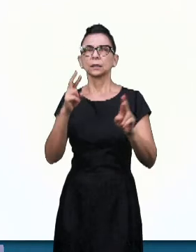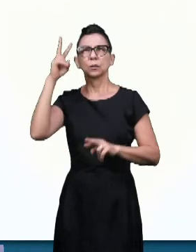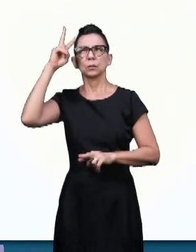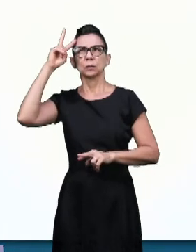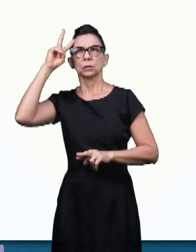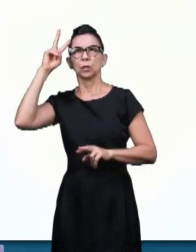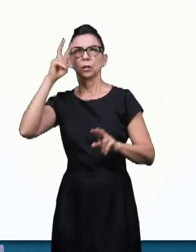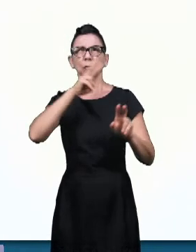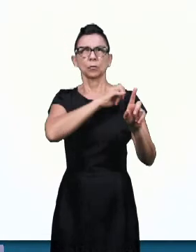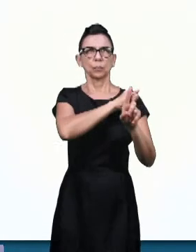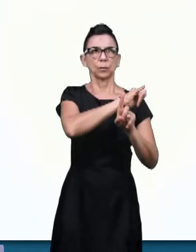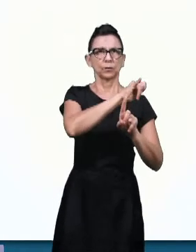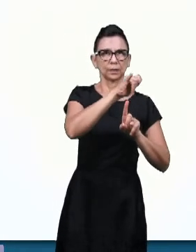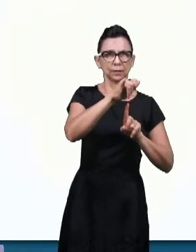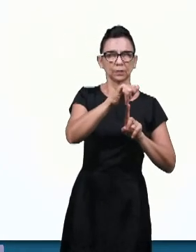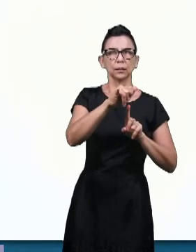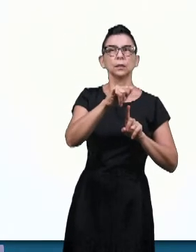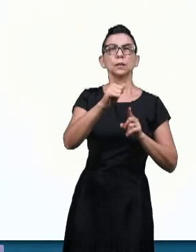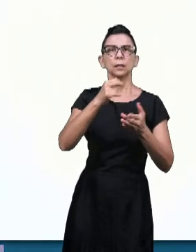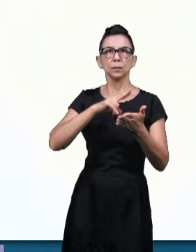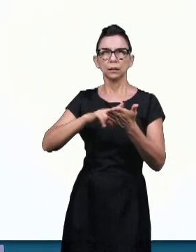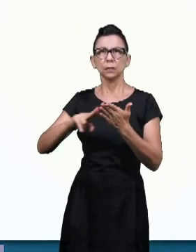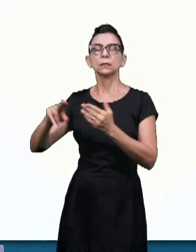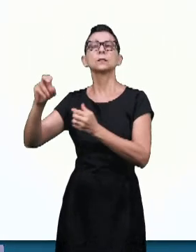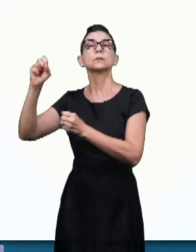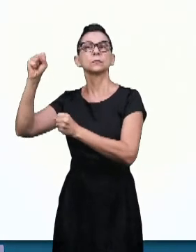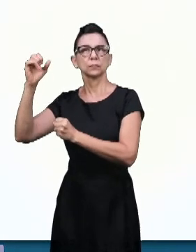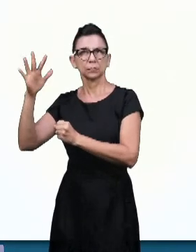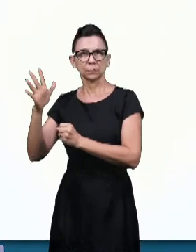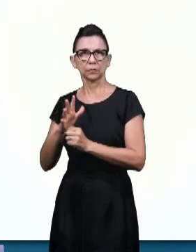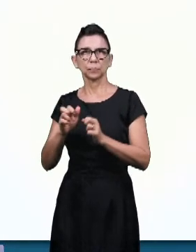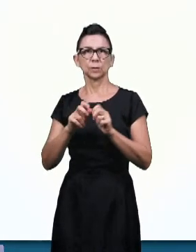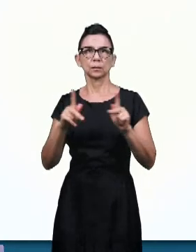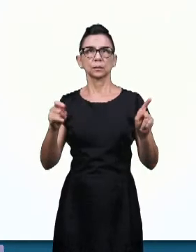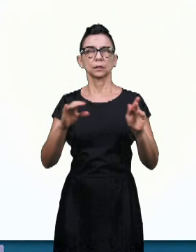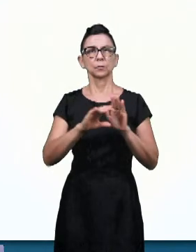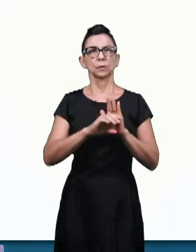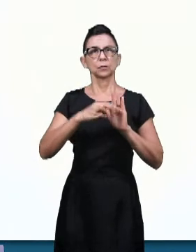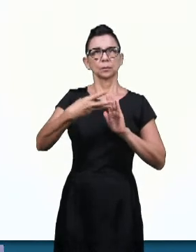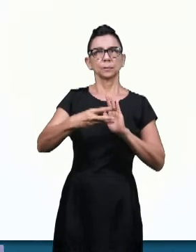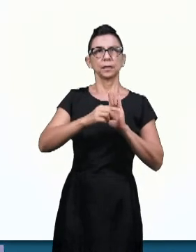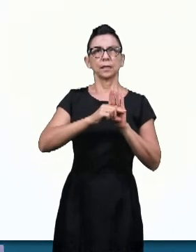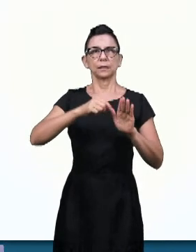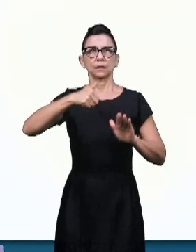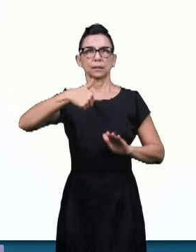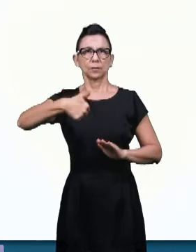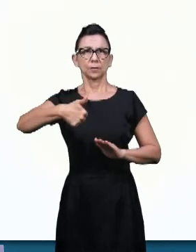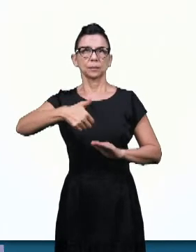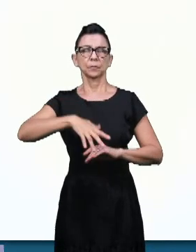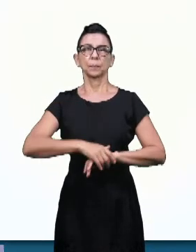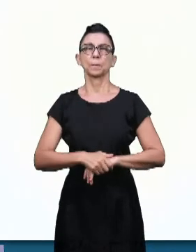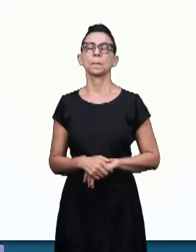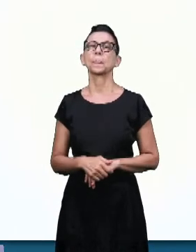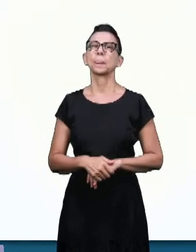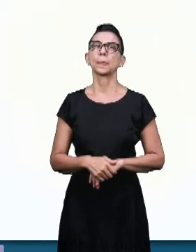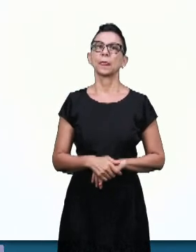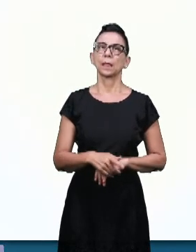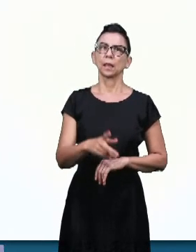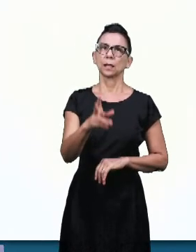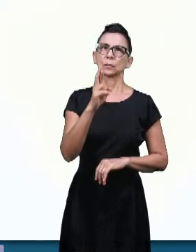parábola com a carta de Sardes. Apocalipse, capítulo 3, verso 1. Respondendo, letra